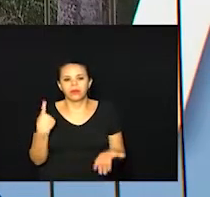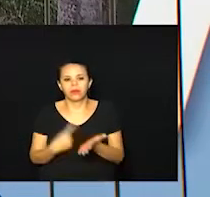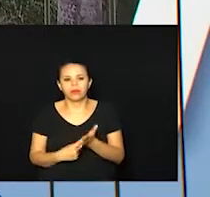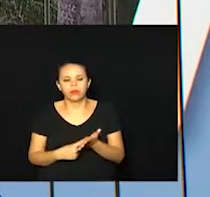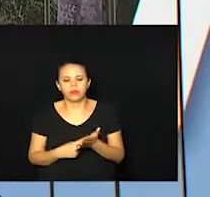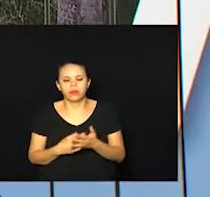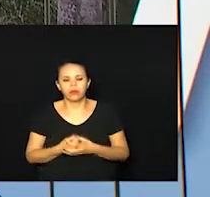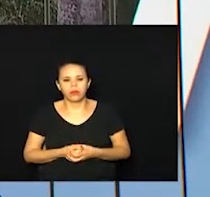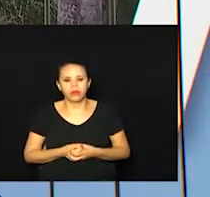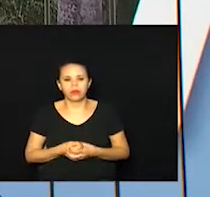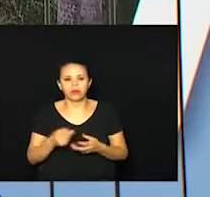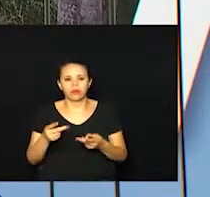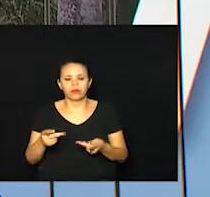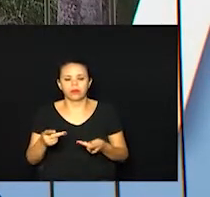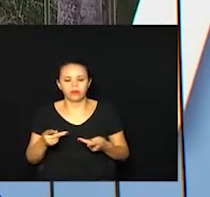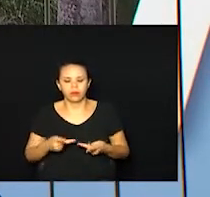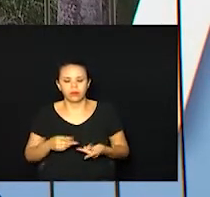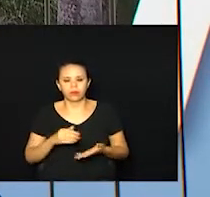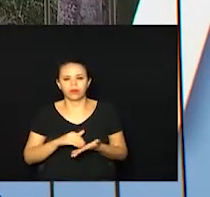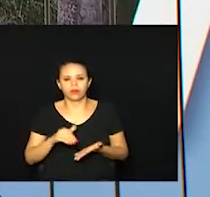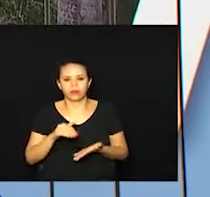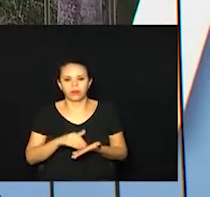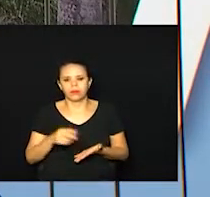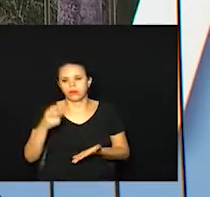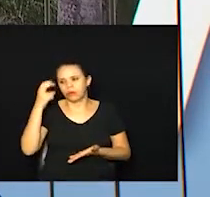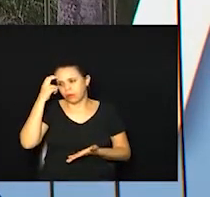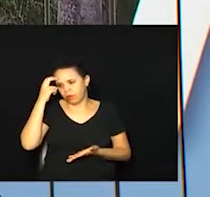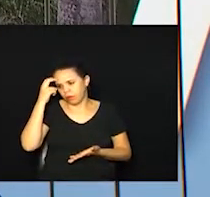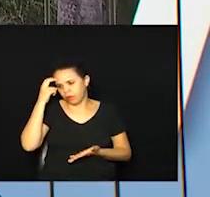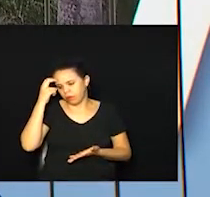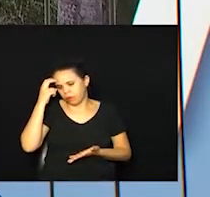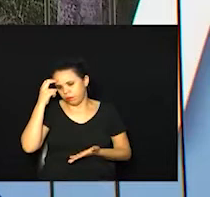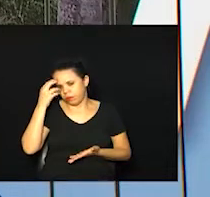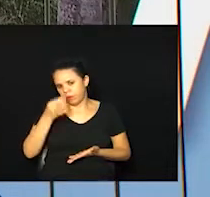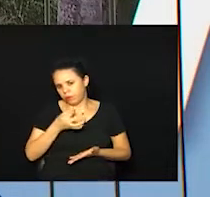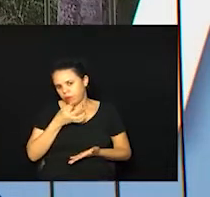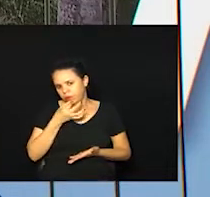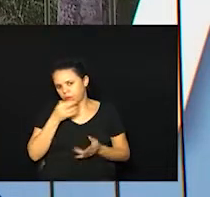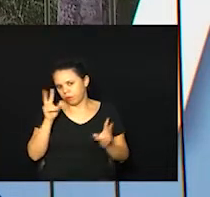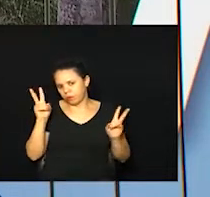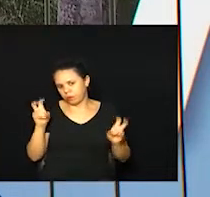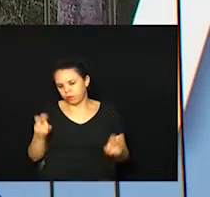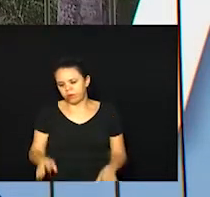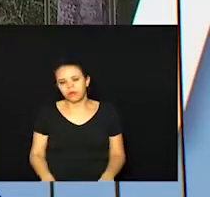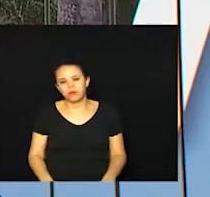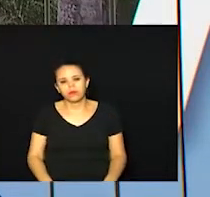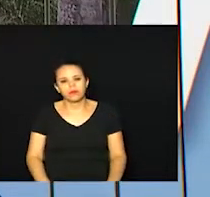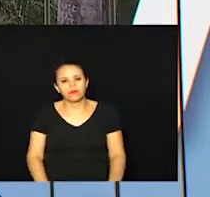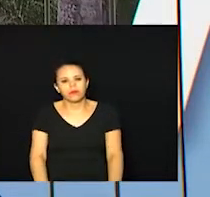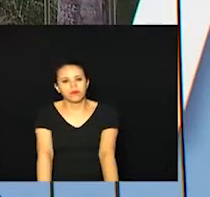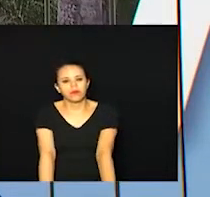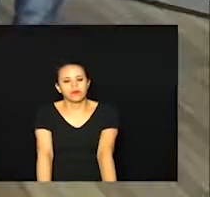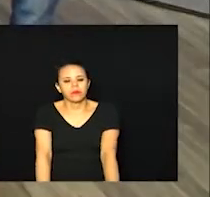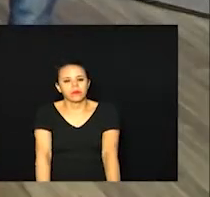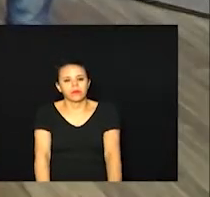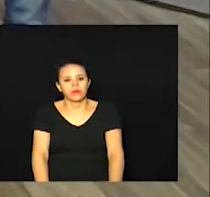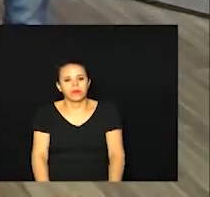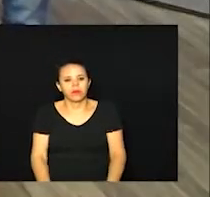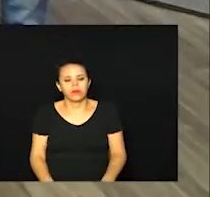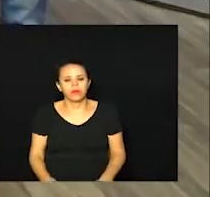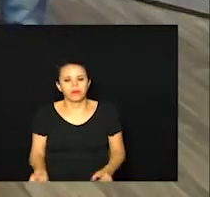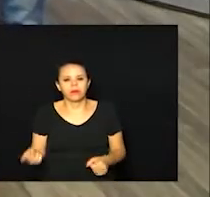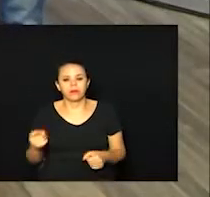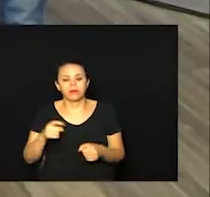e deve chamar a Secretaria de Cultura a se manifestar a respeito do tema. Vereador, quero voltar no assunto aqui